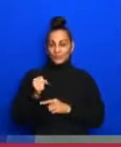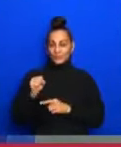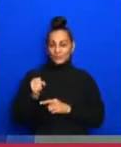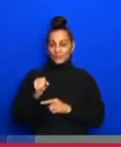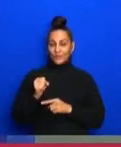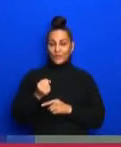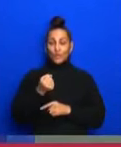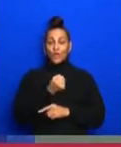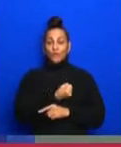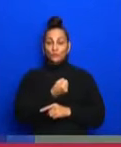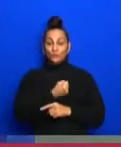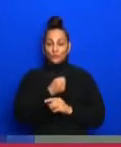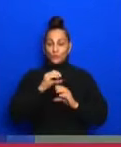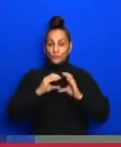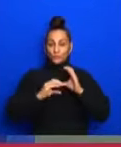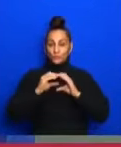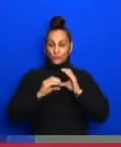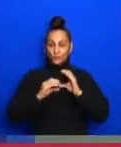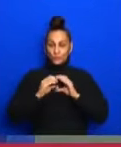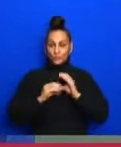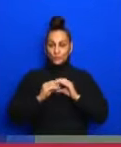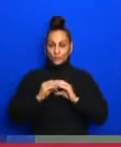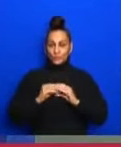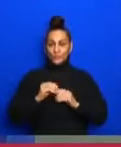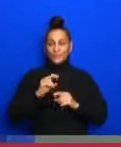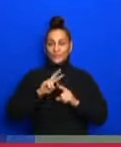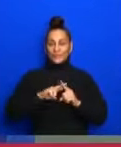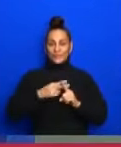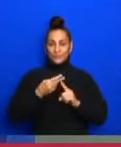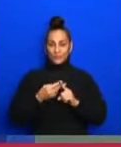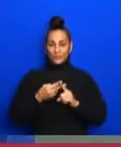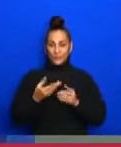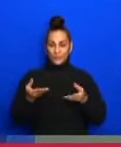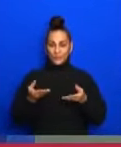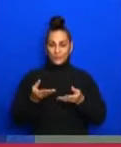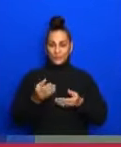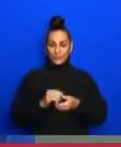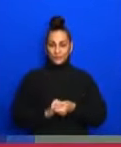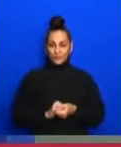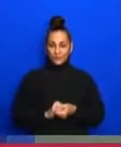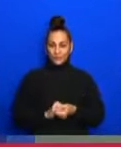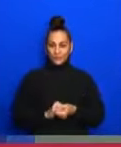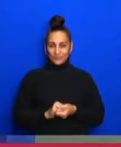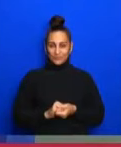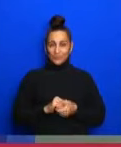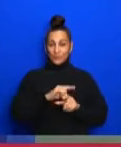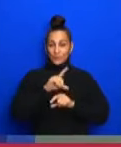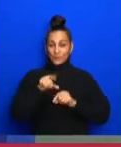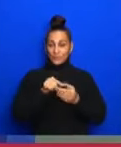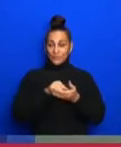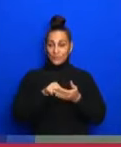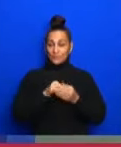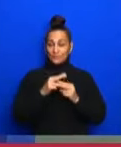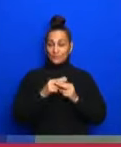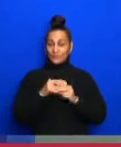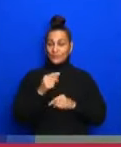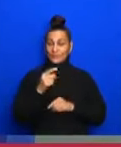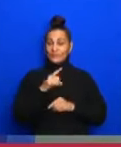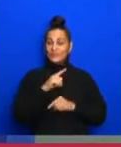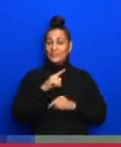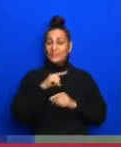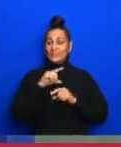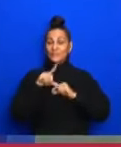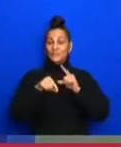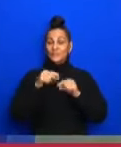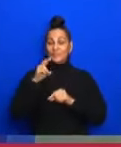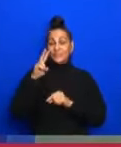2688 é o número do concurso da dupla cena. Modalidade das loterias Caixa, que conta com